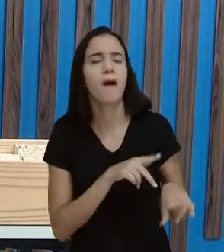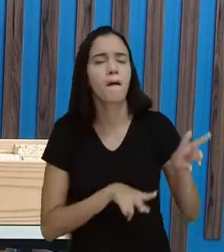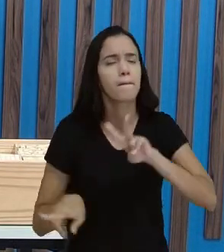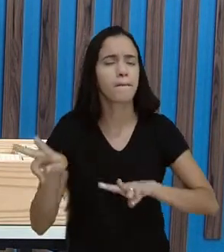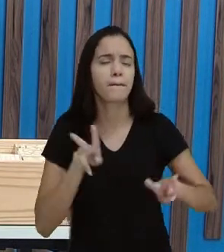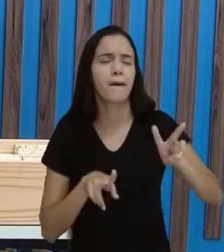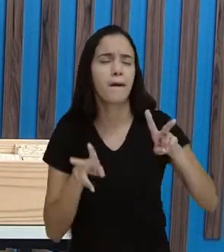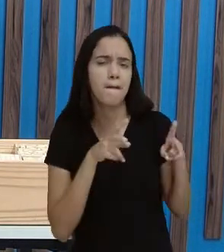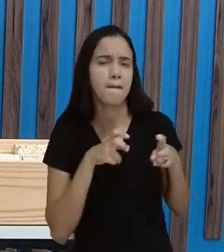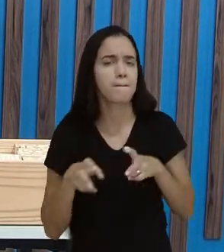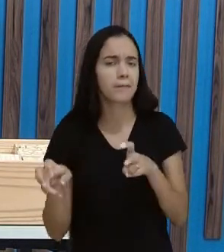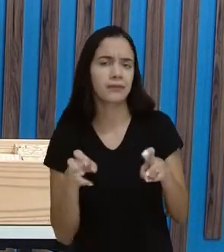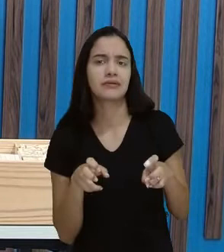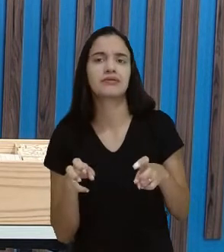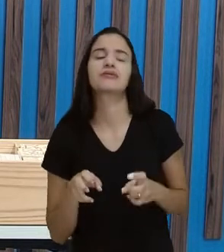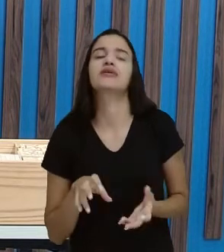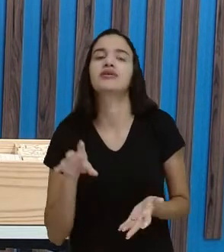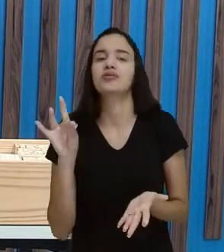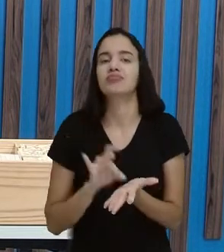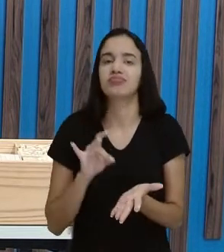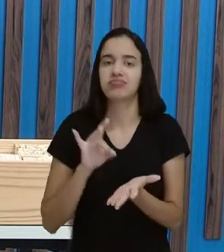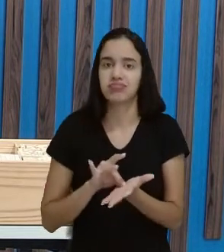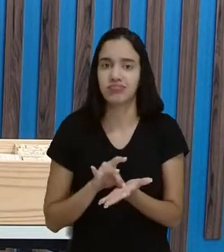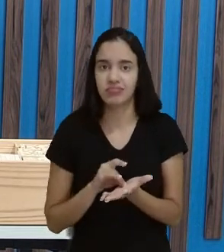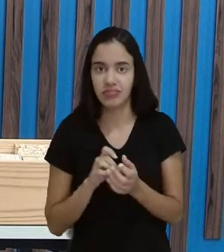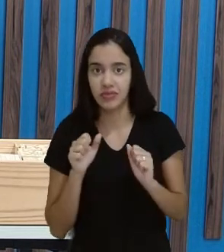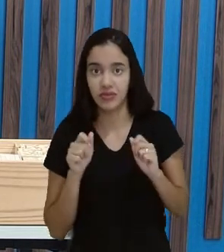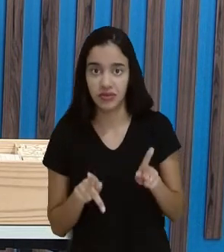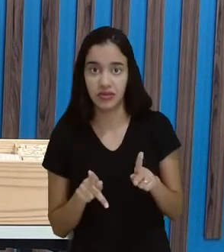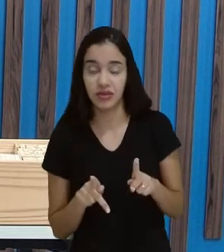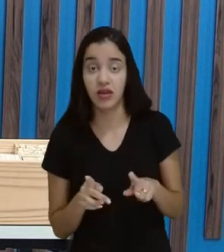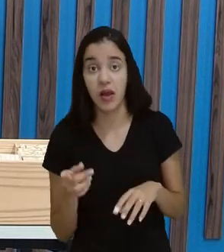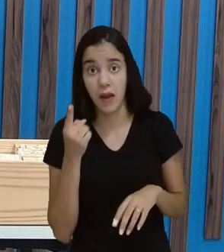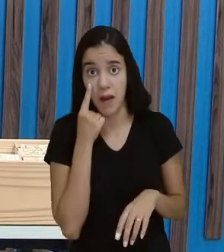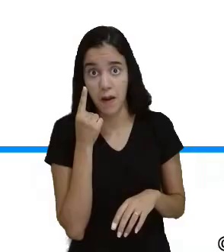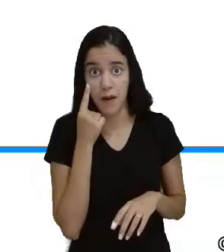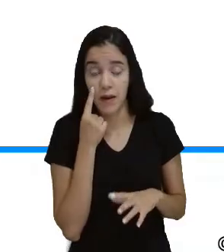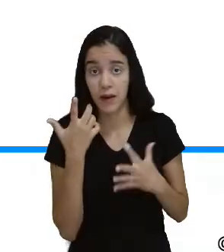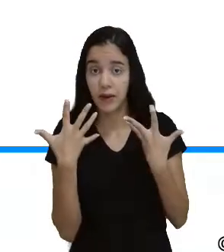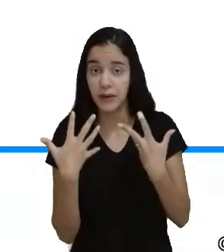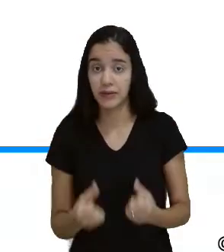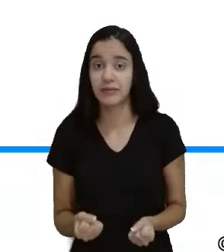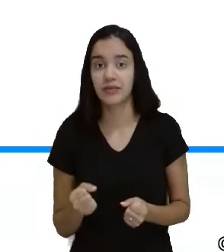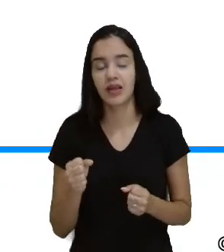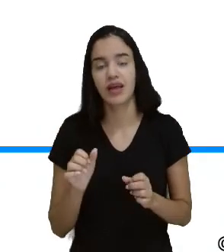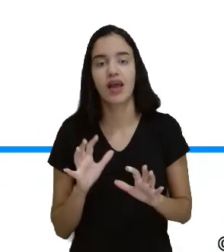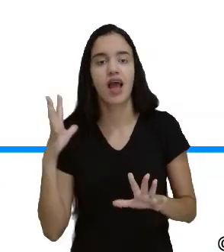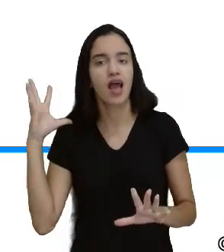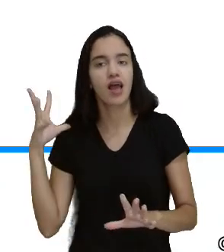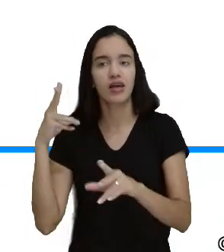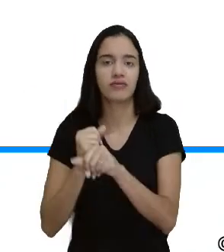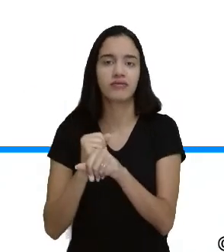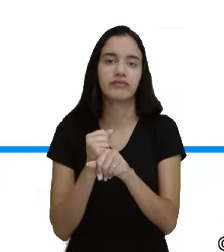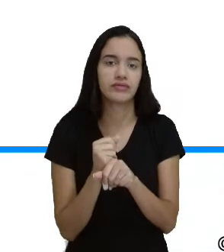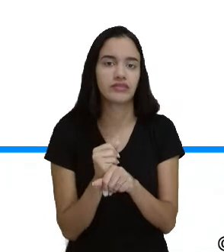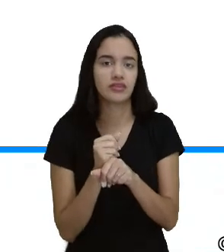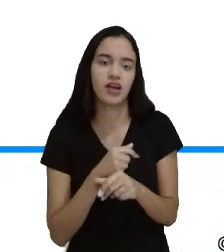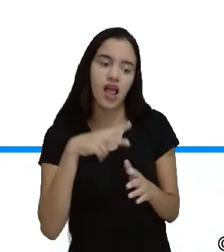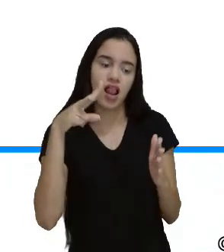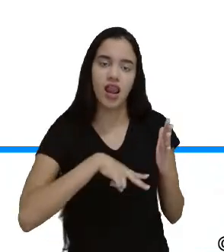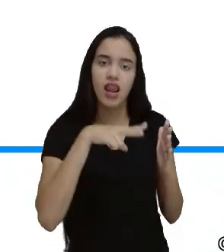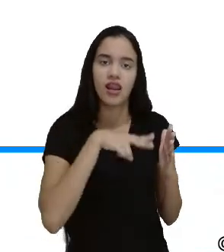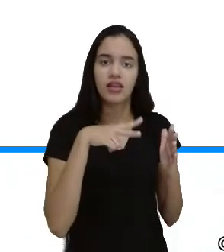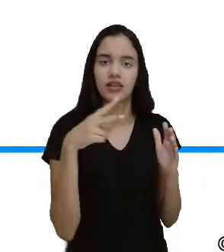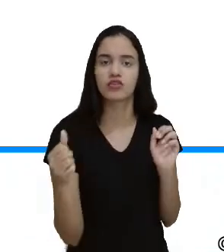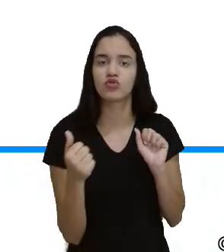visualizar concretamente essa questão. Olha lá, vamos para a revisão, foco aí para a gente fazer a leitura